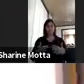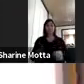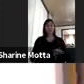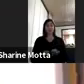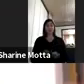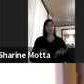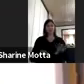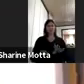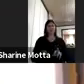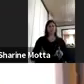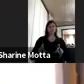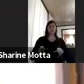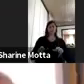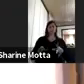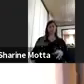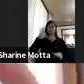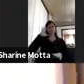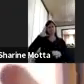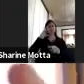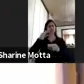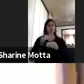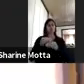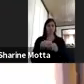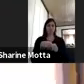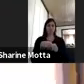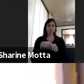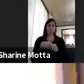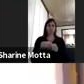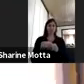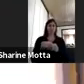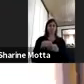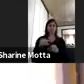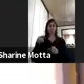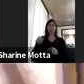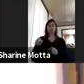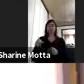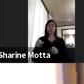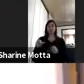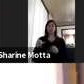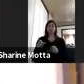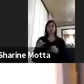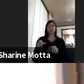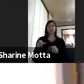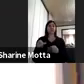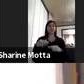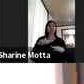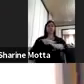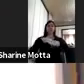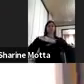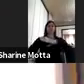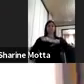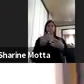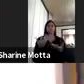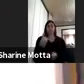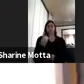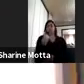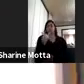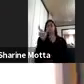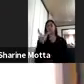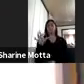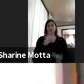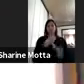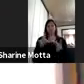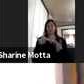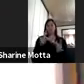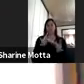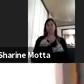entender, porque aquela pessoa não é um traficante profissional, ele só quer traficar uma pessoa para ser sua escrava particular,